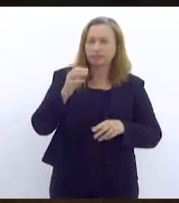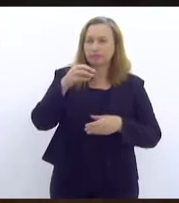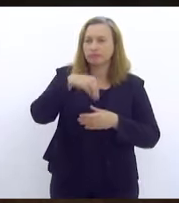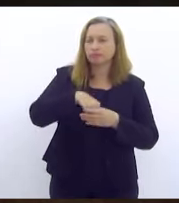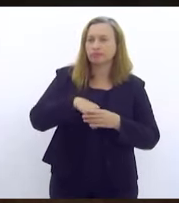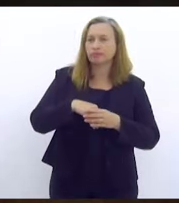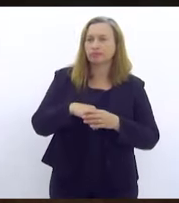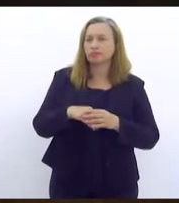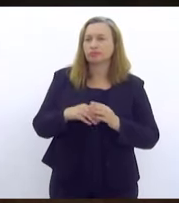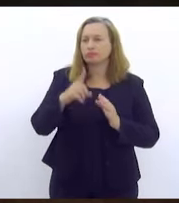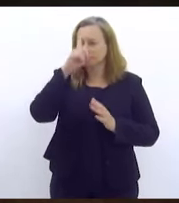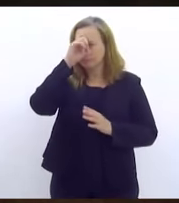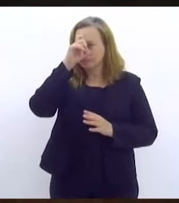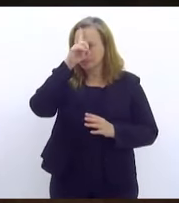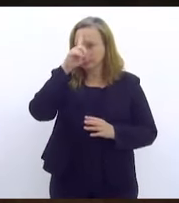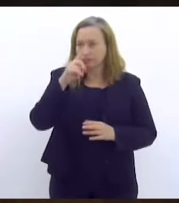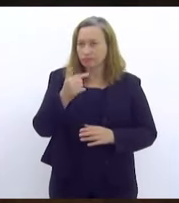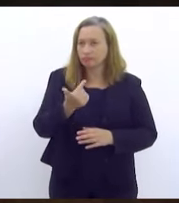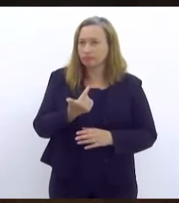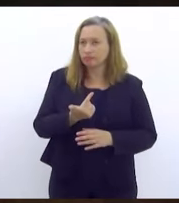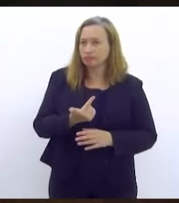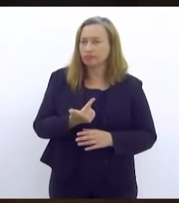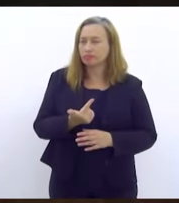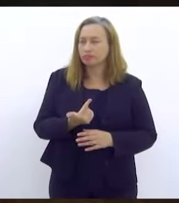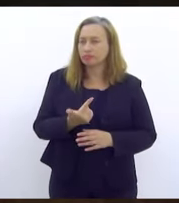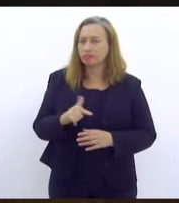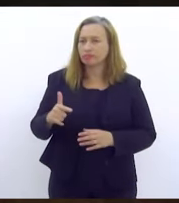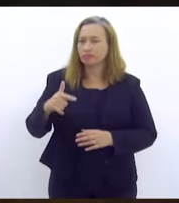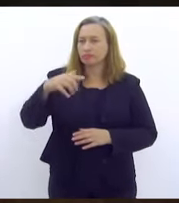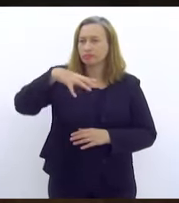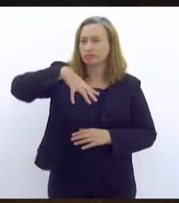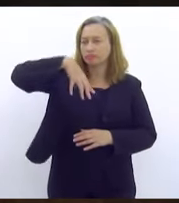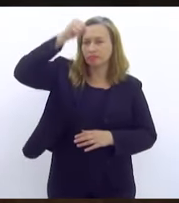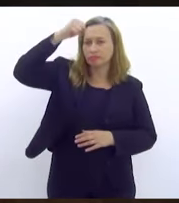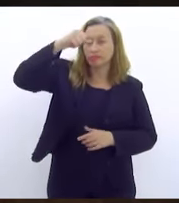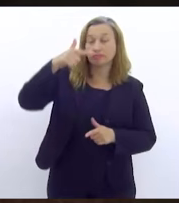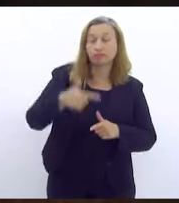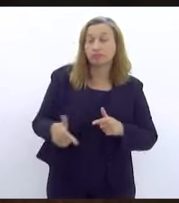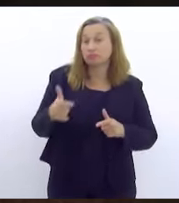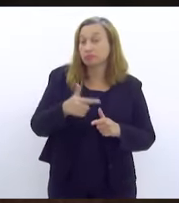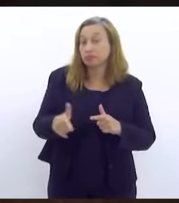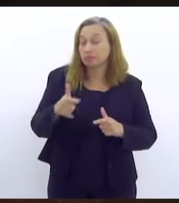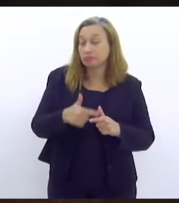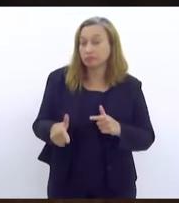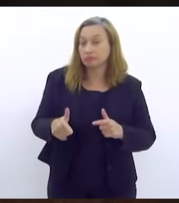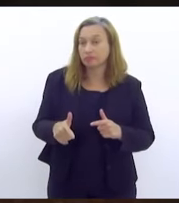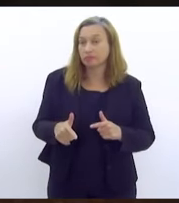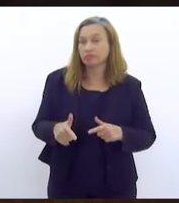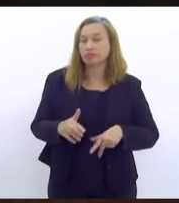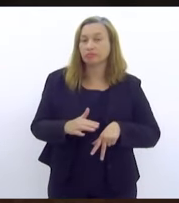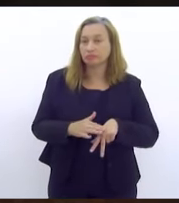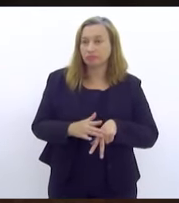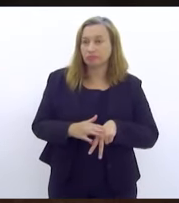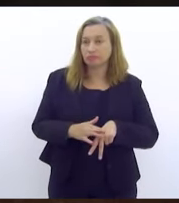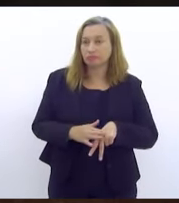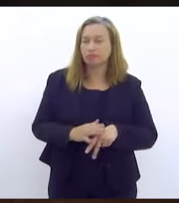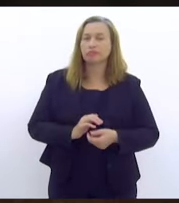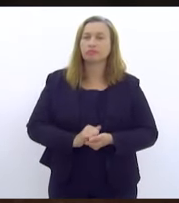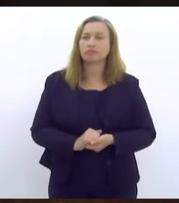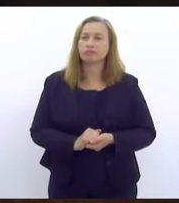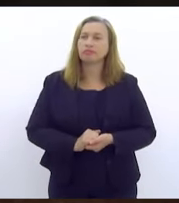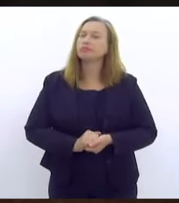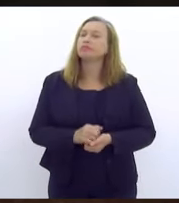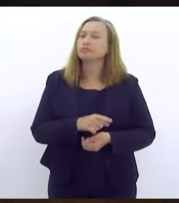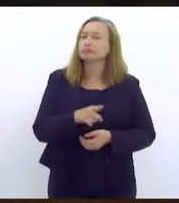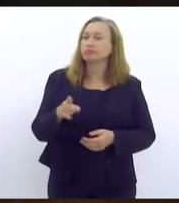o leito de UTI não funcionar por falta de energia elétrica. Não se bastassem essas